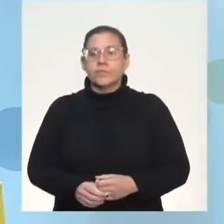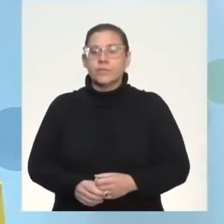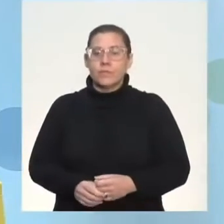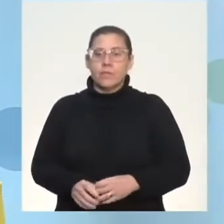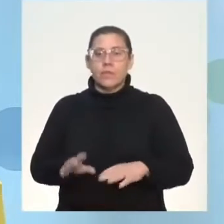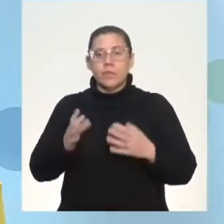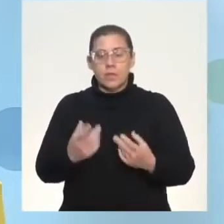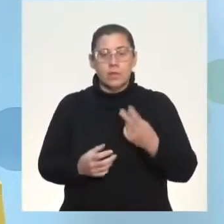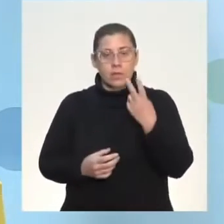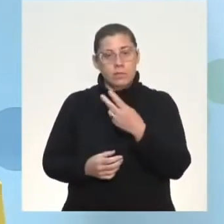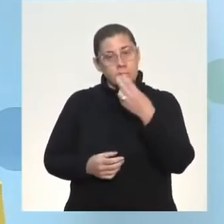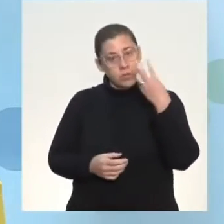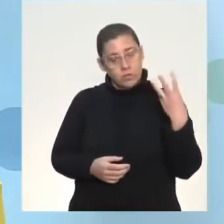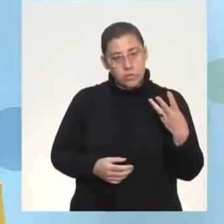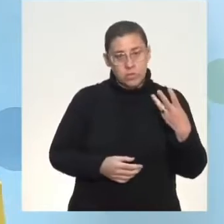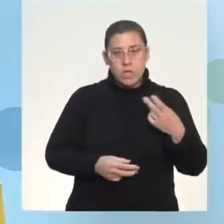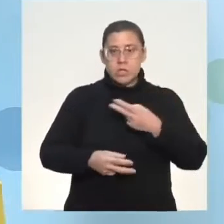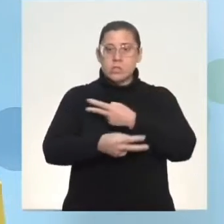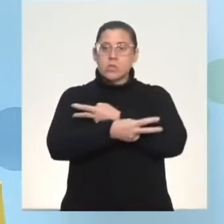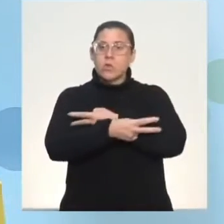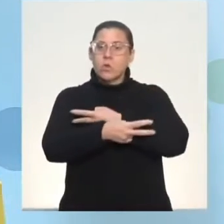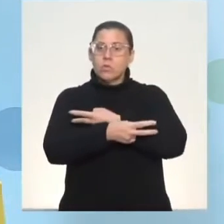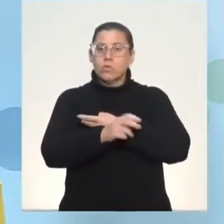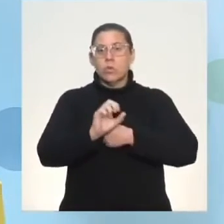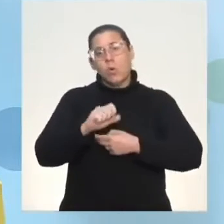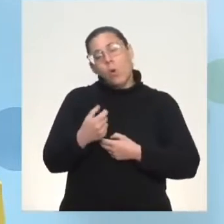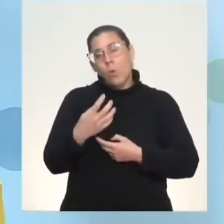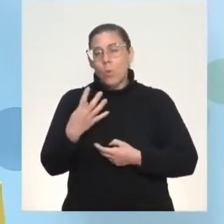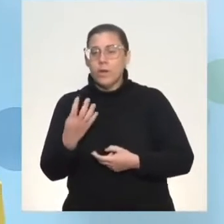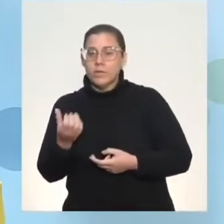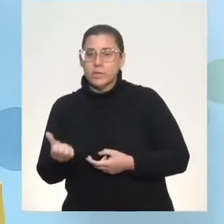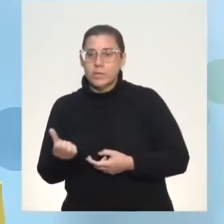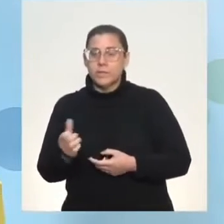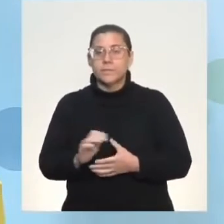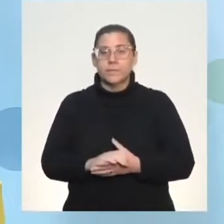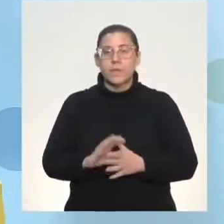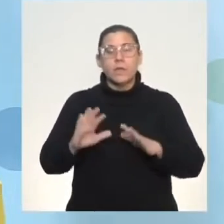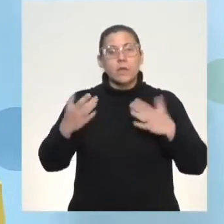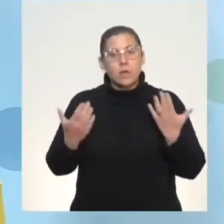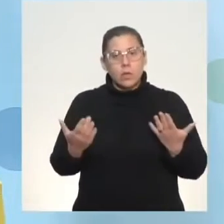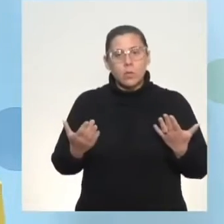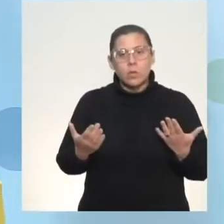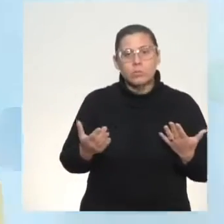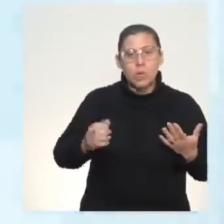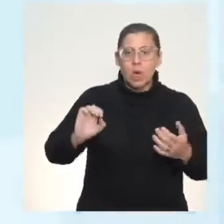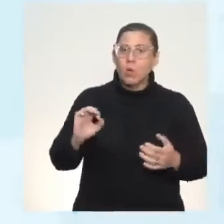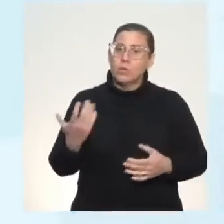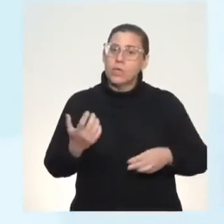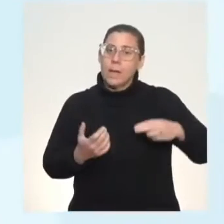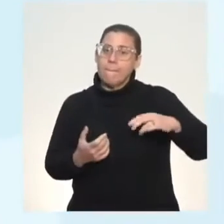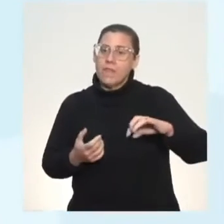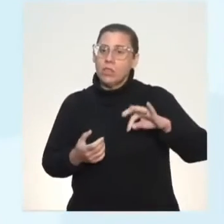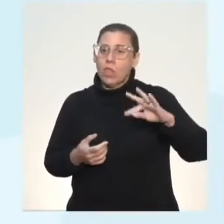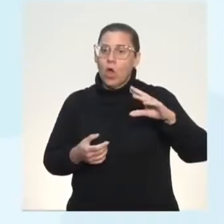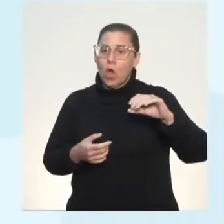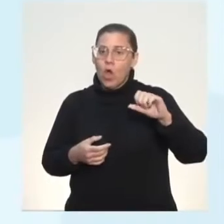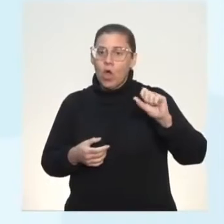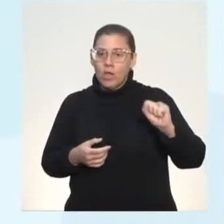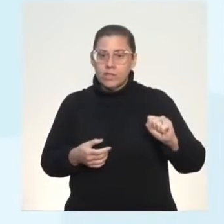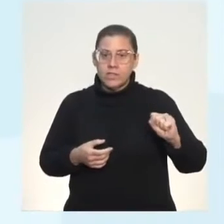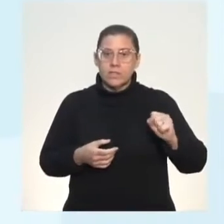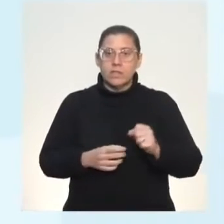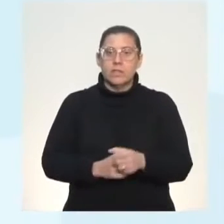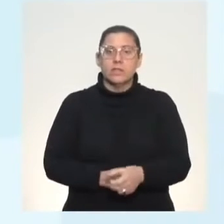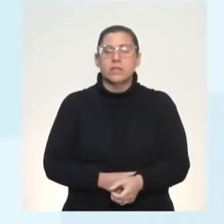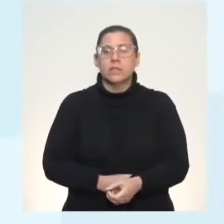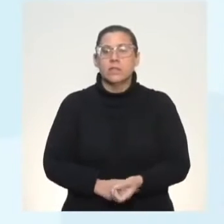vamos lá. 23 pares de cromossomos ou 46. Quando acontece uma mitose, ó, tá aí, 2N, certo? Quando acontece